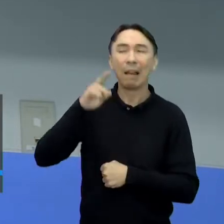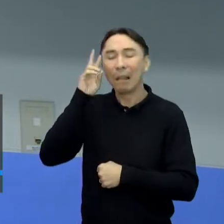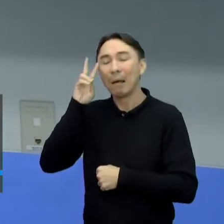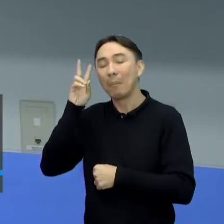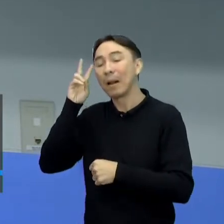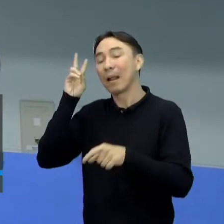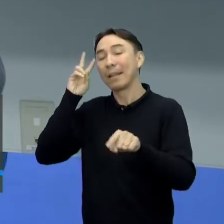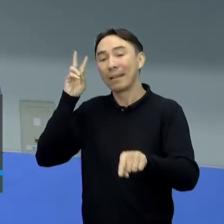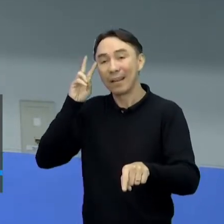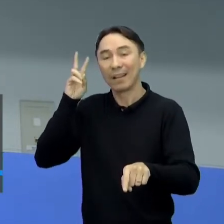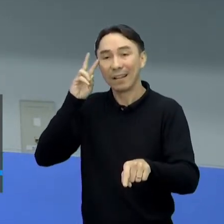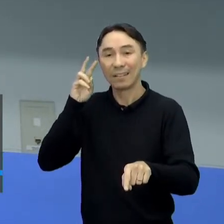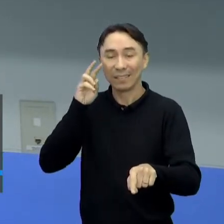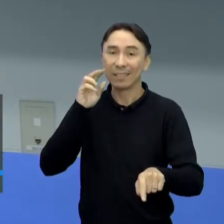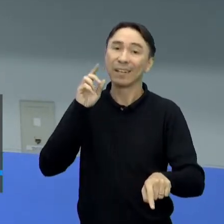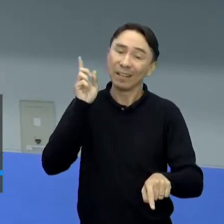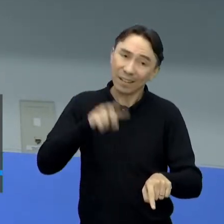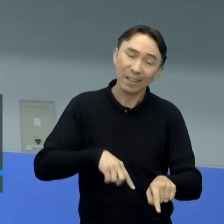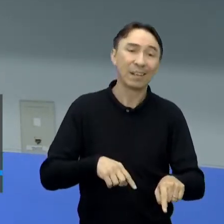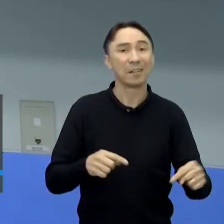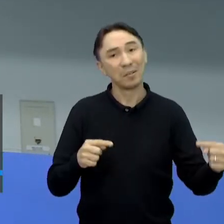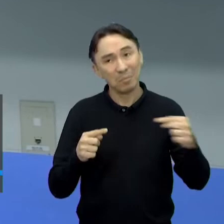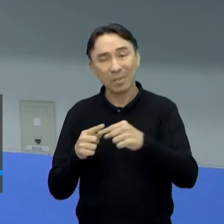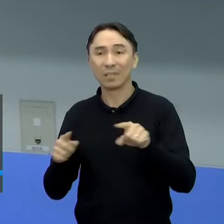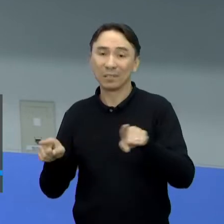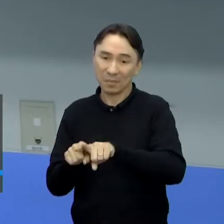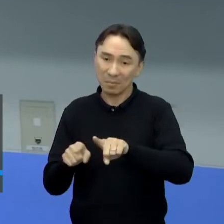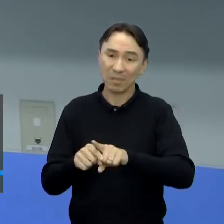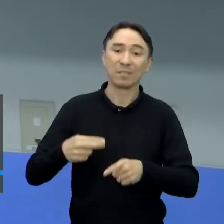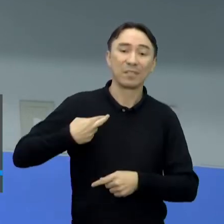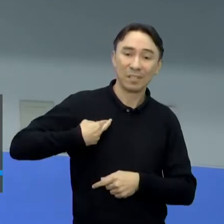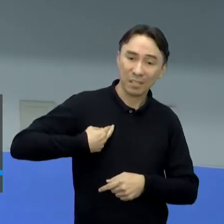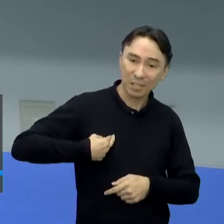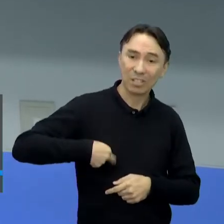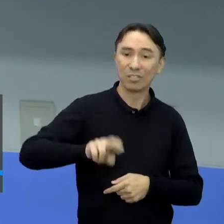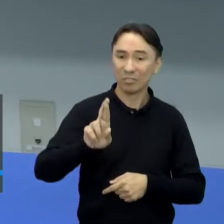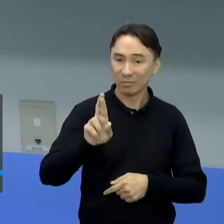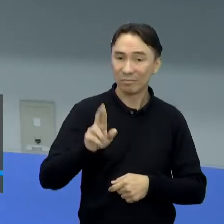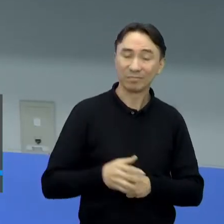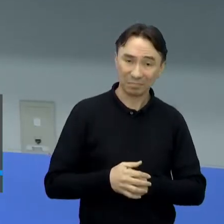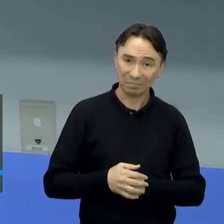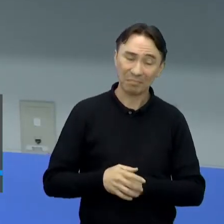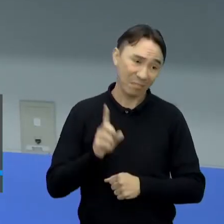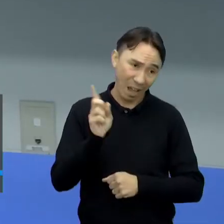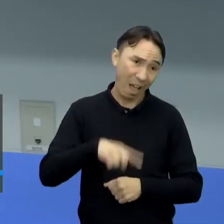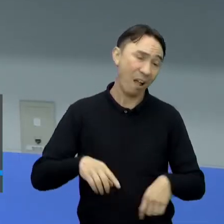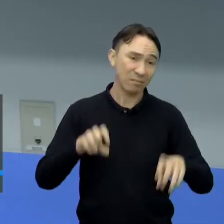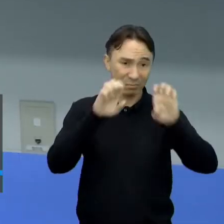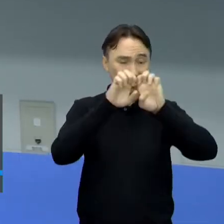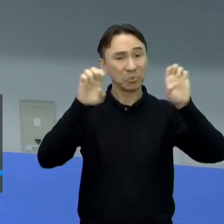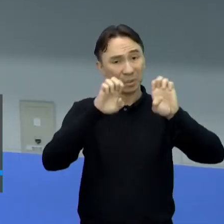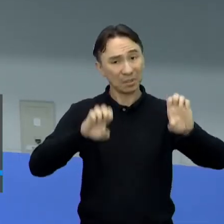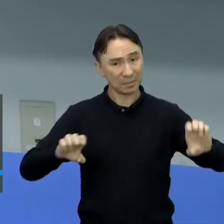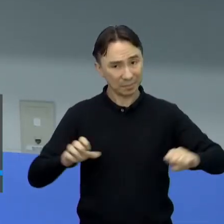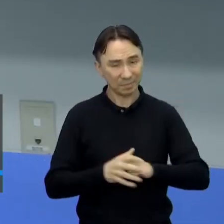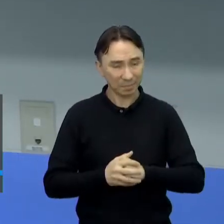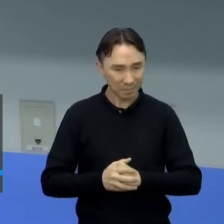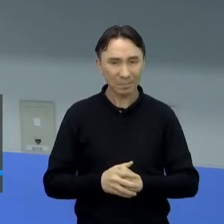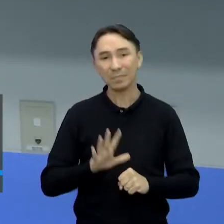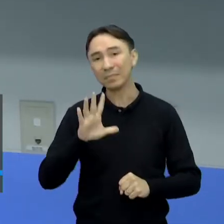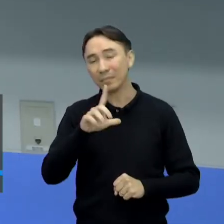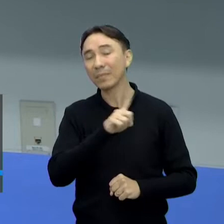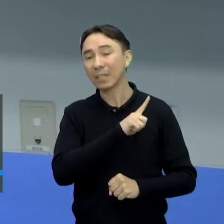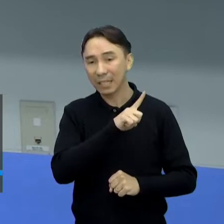é estrutural. Uma das questões levantadas pelos